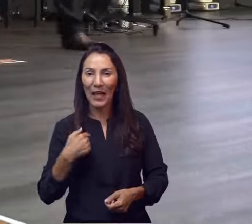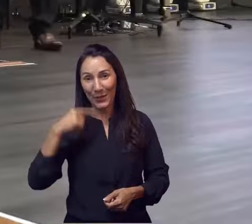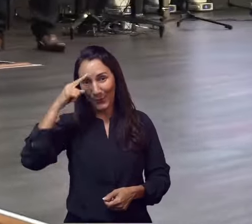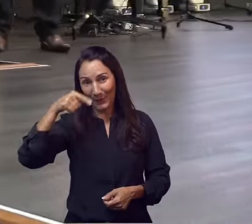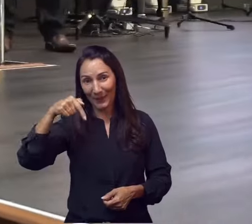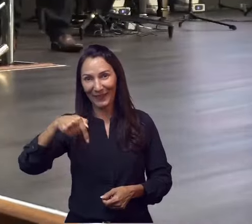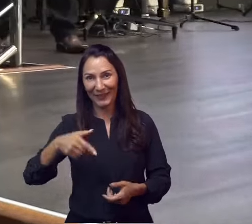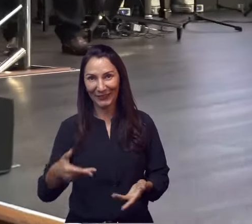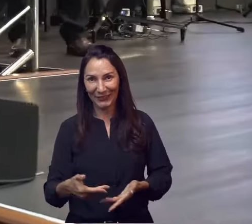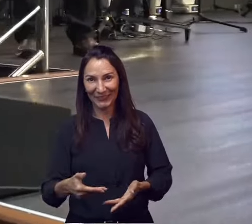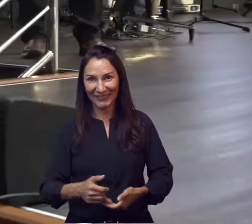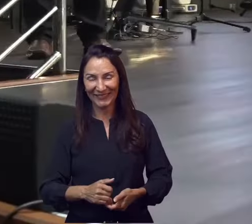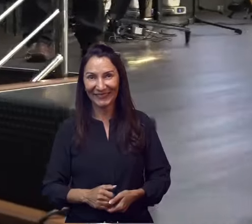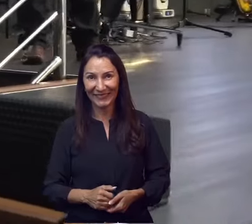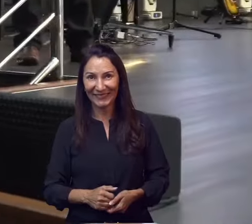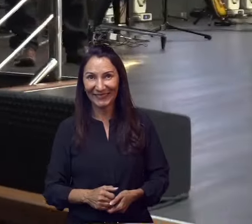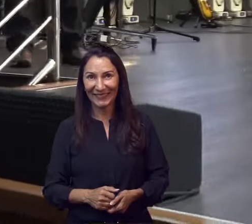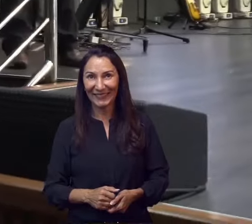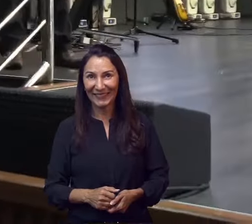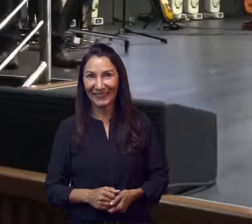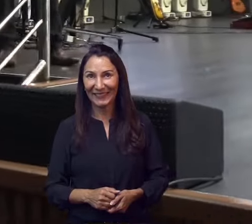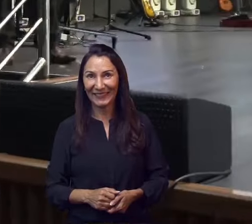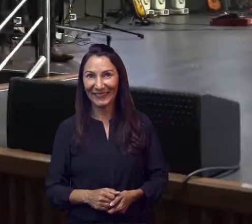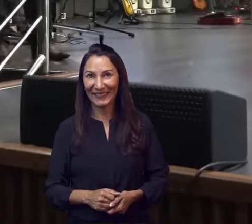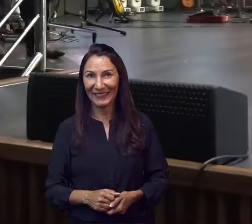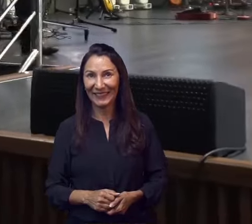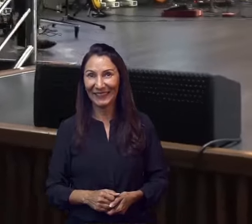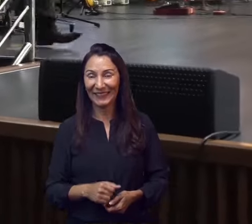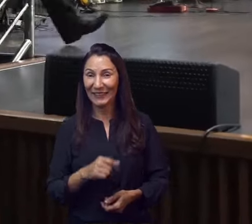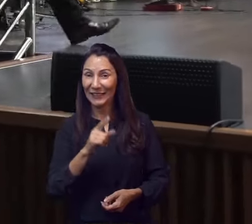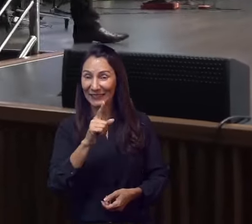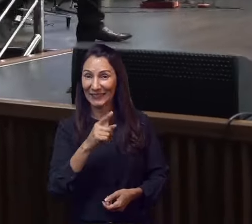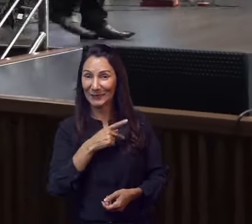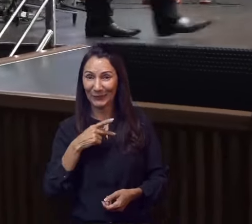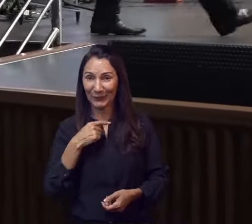aqui hoje você não é nem de átomo aqui hoje